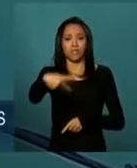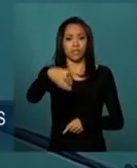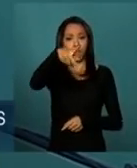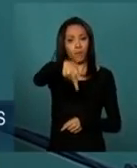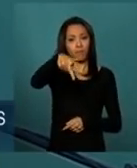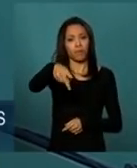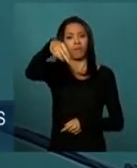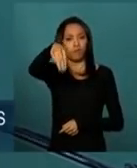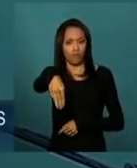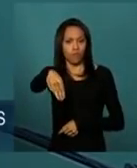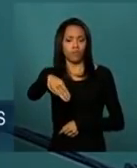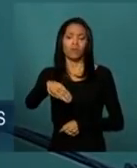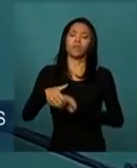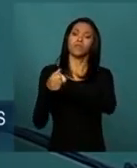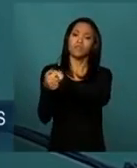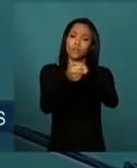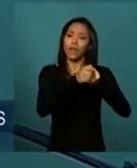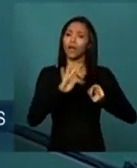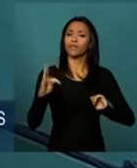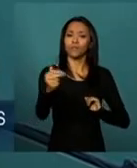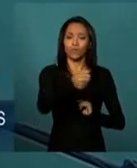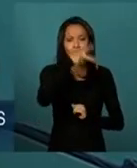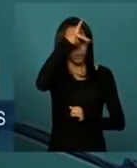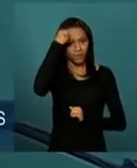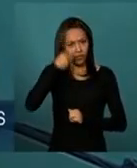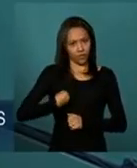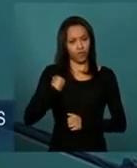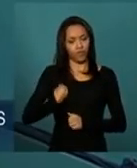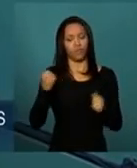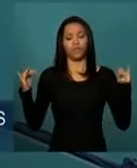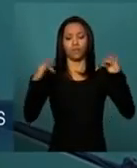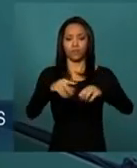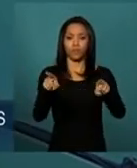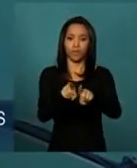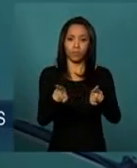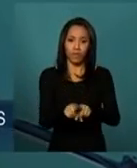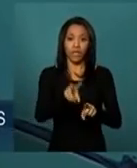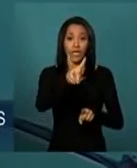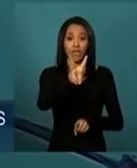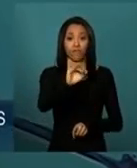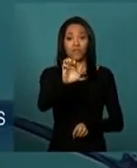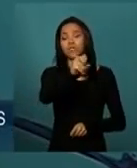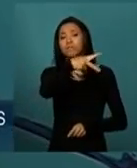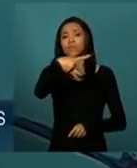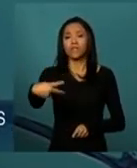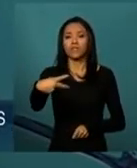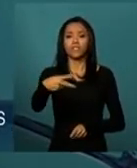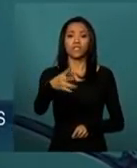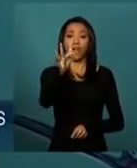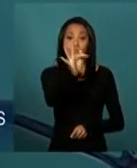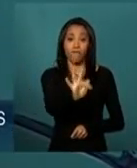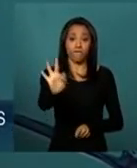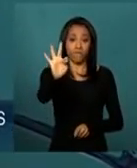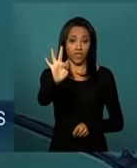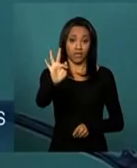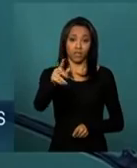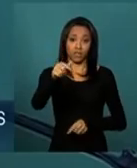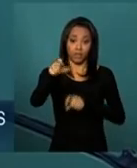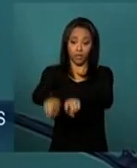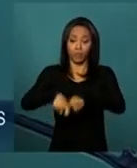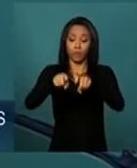aqui presentes. Excelentíssimo senhor Antônio Zé Rocha, vice-presidente da Federação de Trabalhadores da Agricultura no